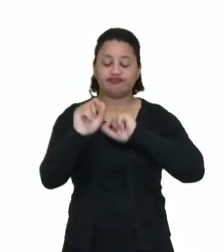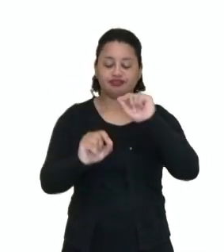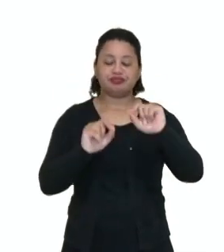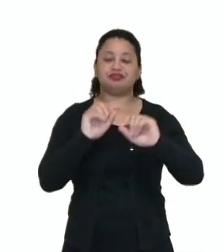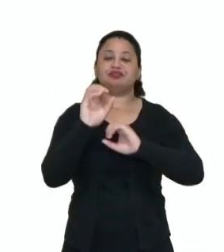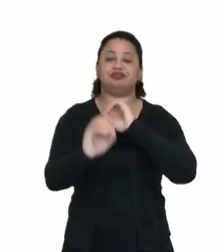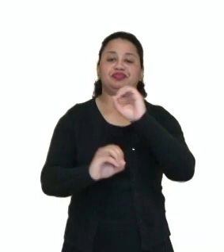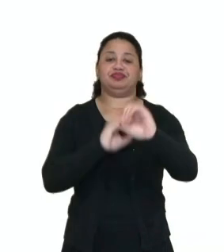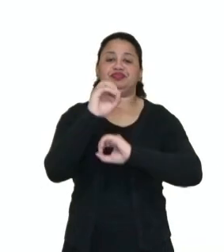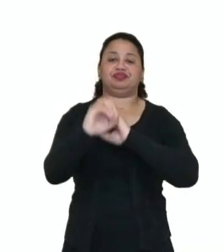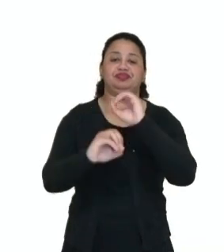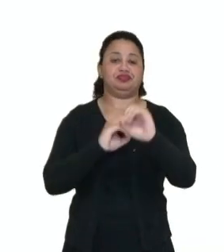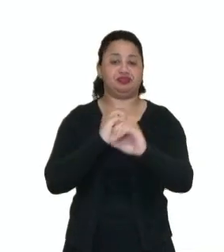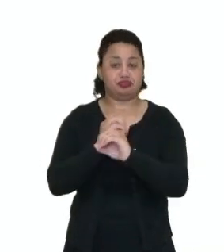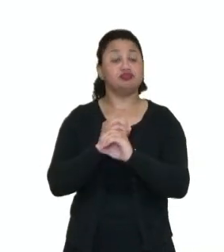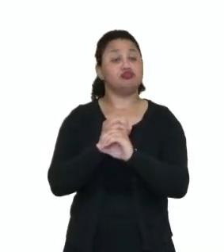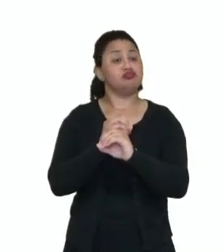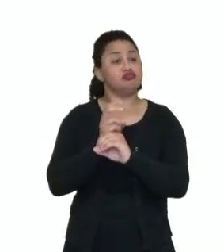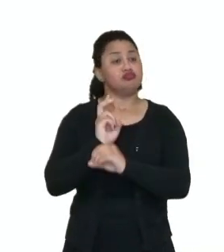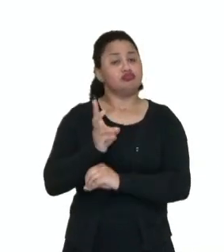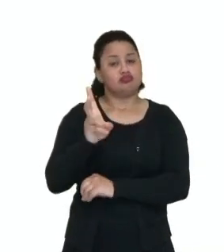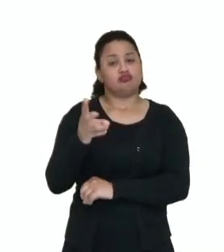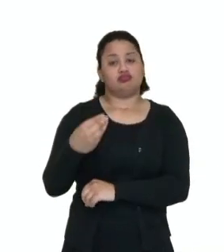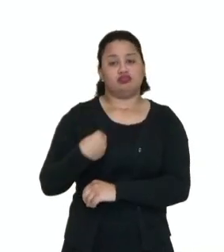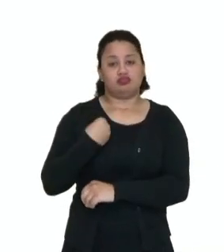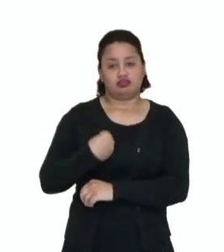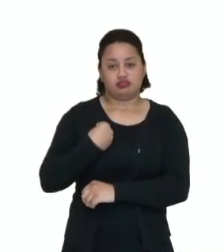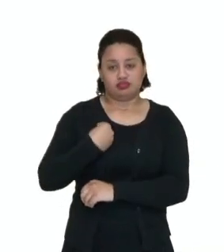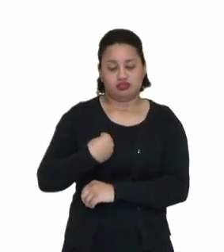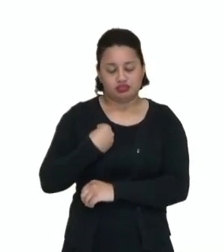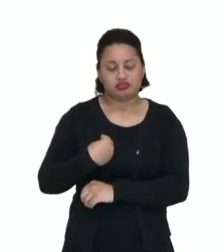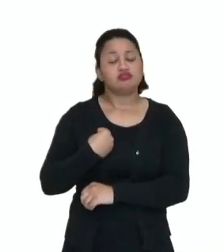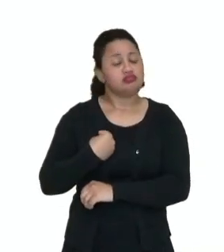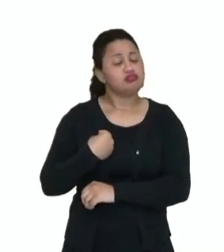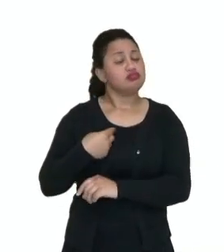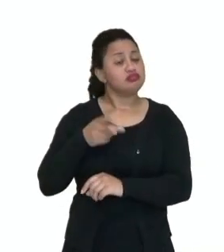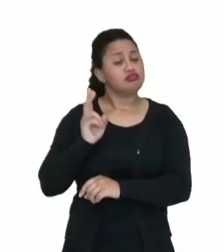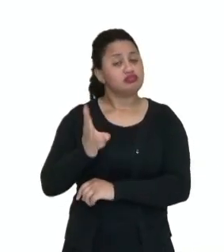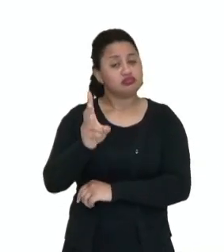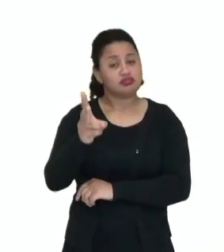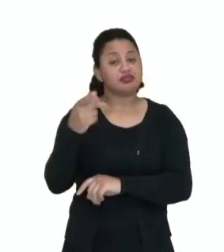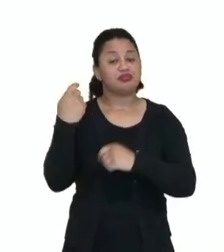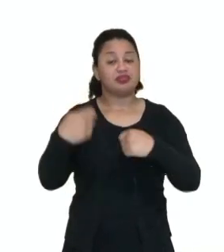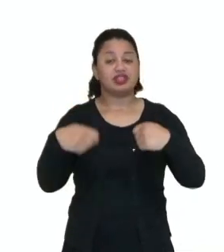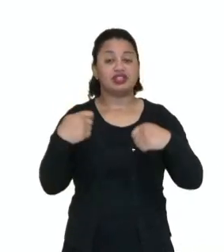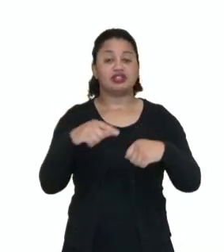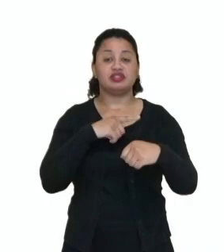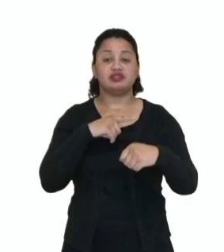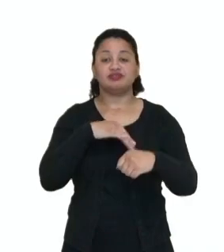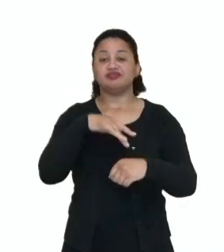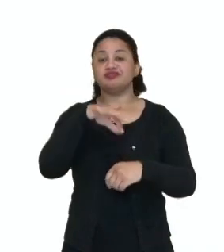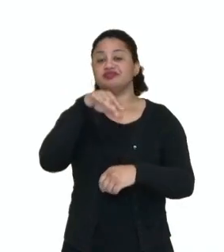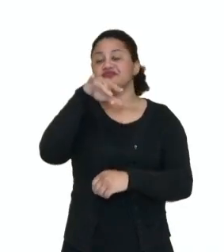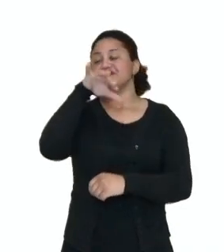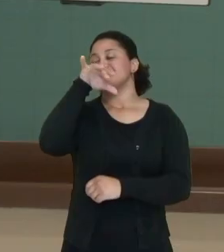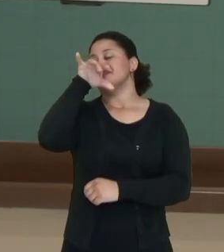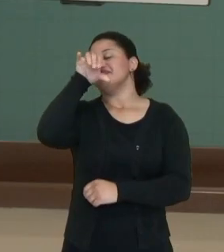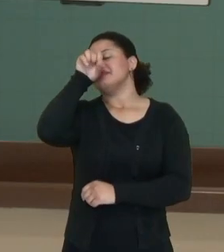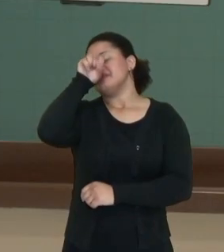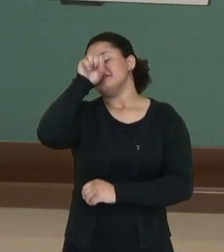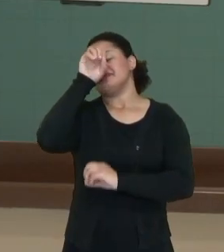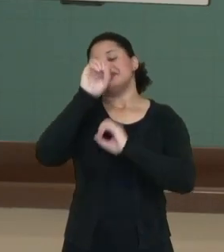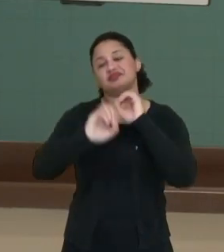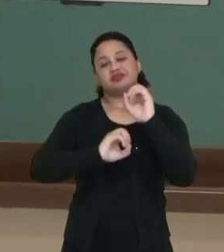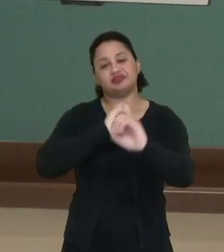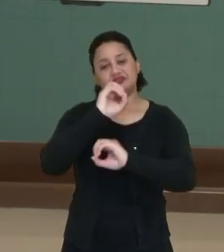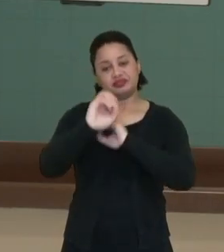Precisa do gás oxigênio para a manutenção da vida, né? Para sobreviver, necessita ali, tá? inspirando o